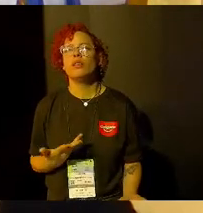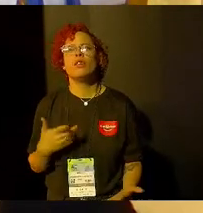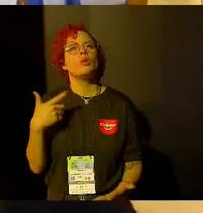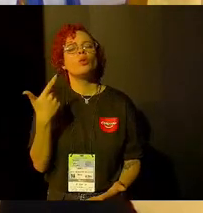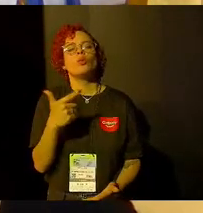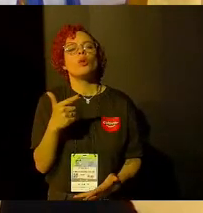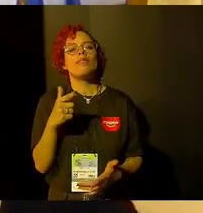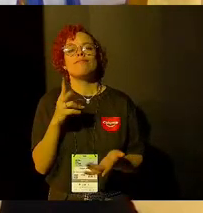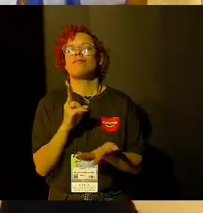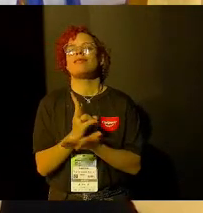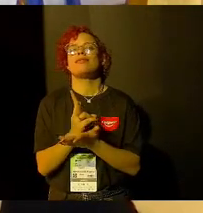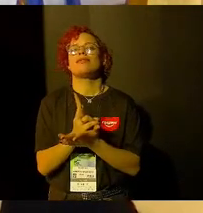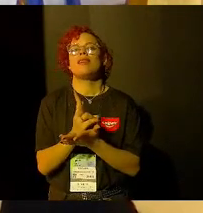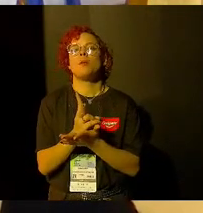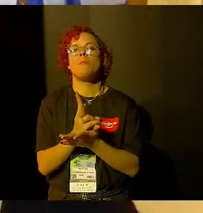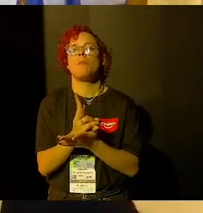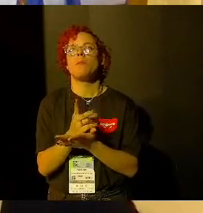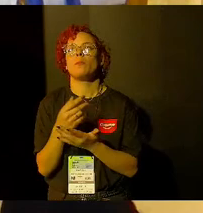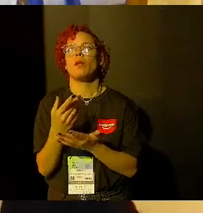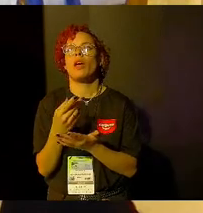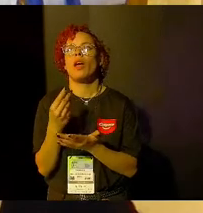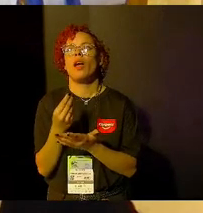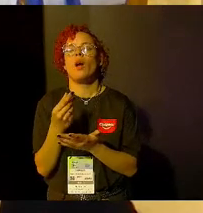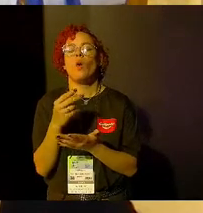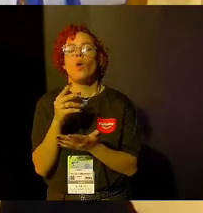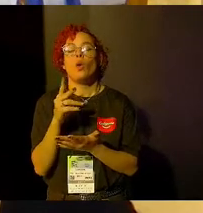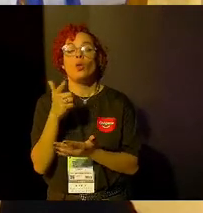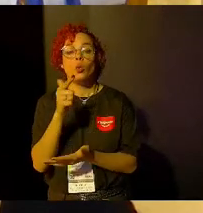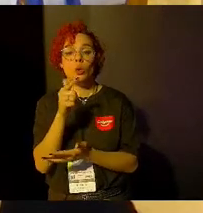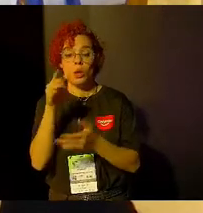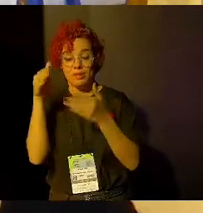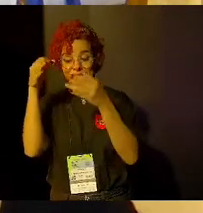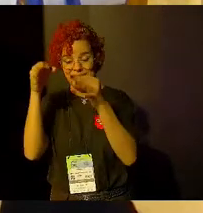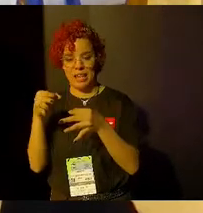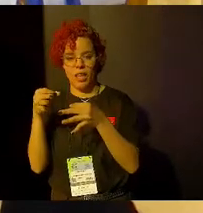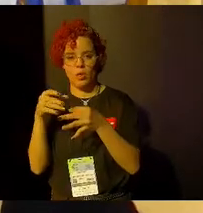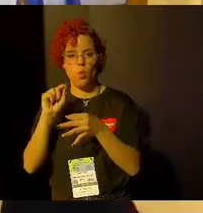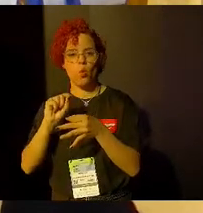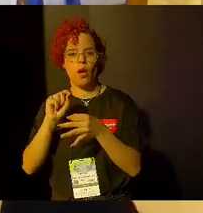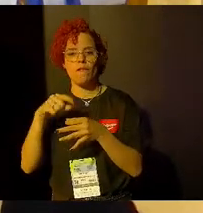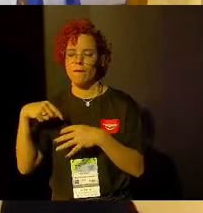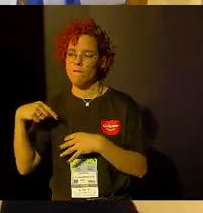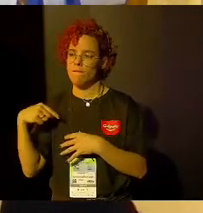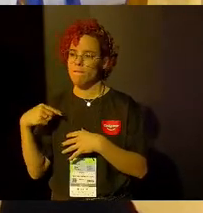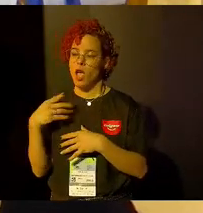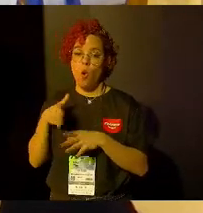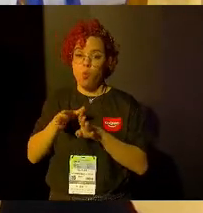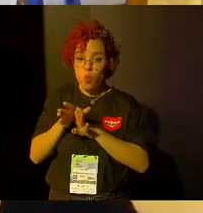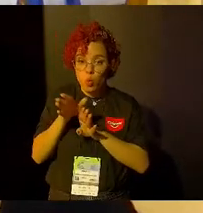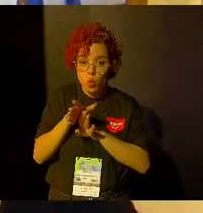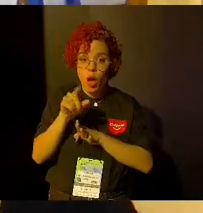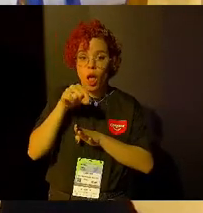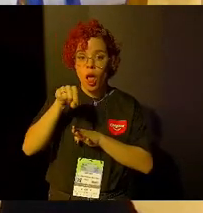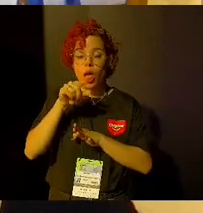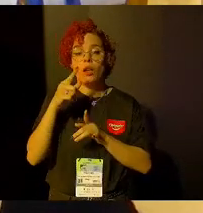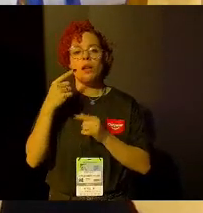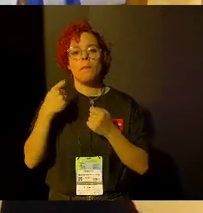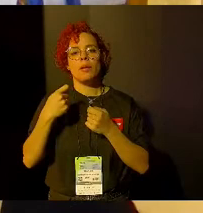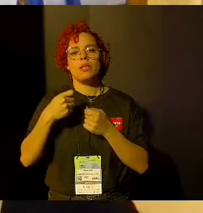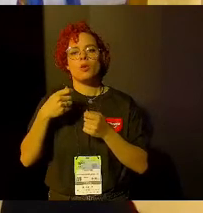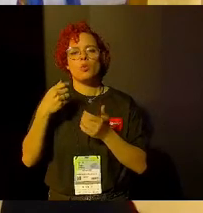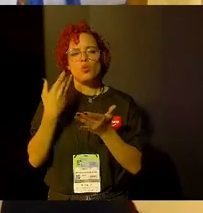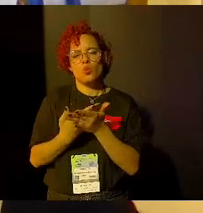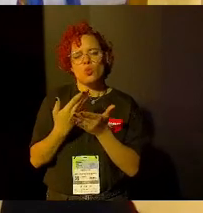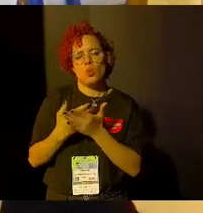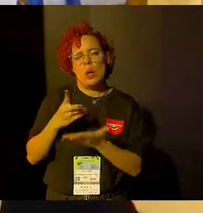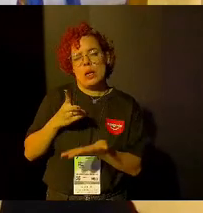segredo é sem textura te prometo você vai descobrir alguma coisa que nem você sabia que você ia descobrir mas você cai ali fala nossa eu acho que eu tô descobrindo